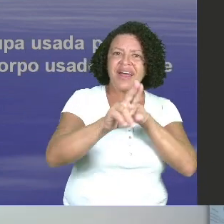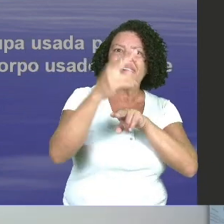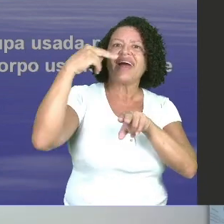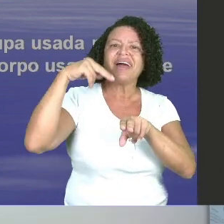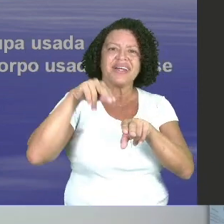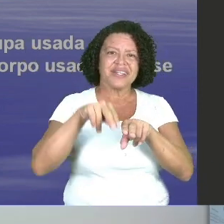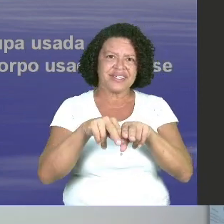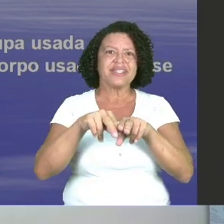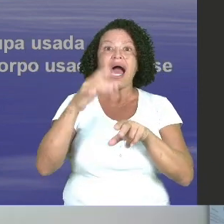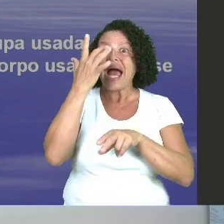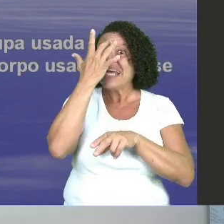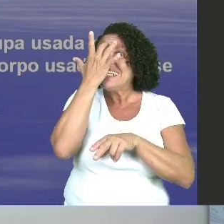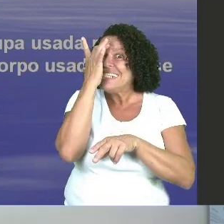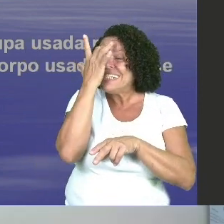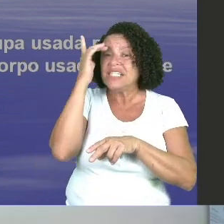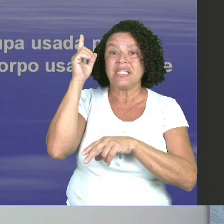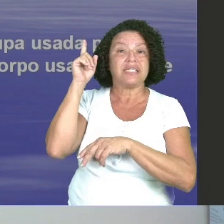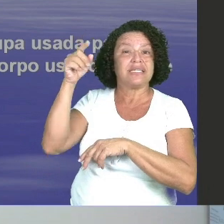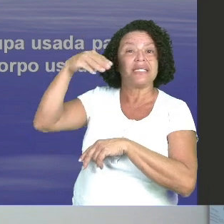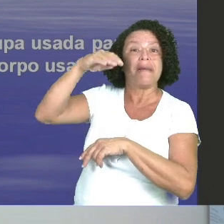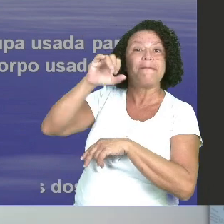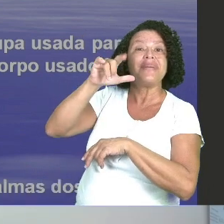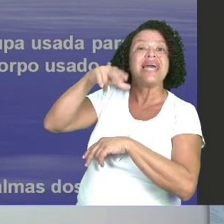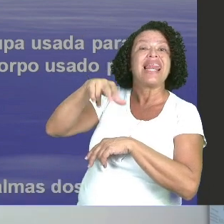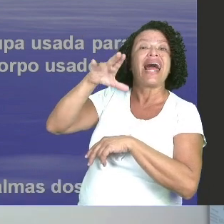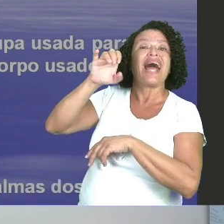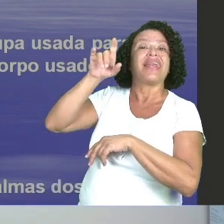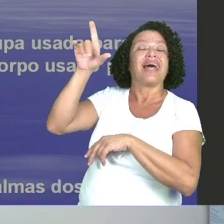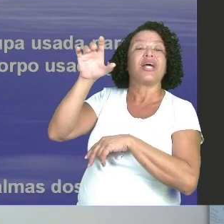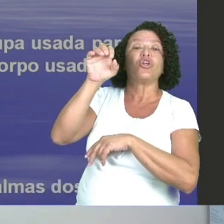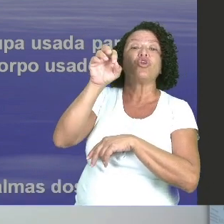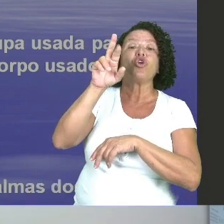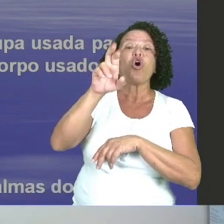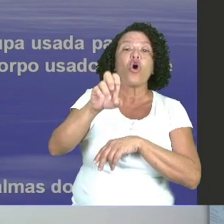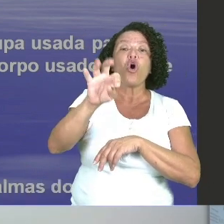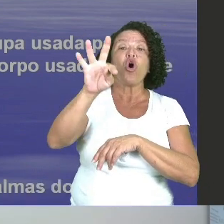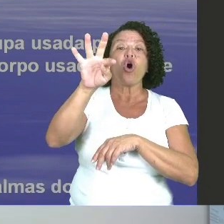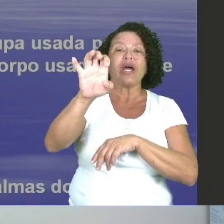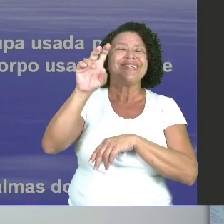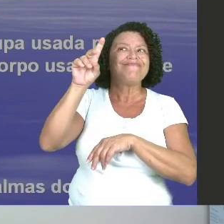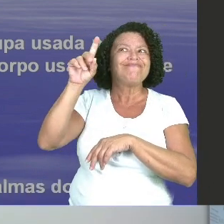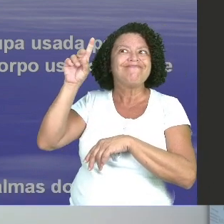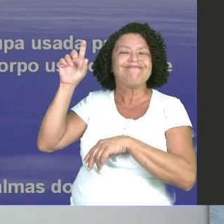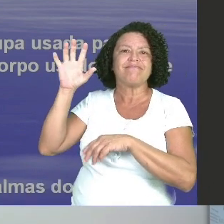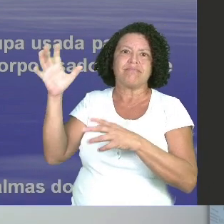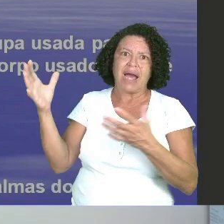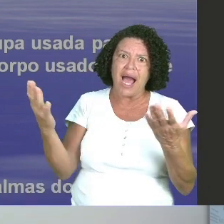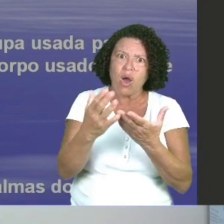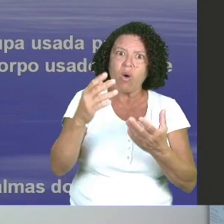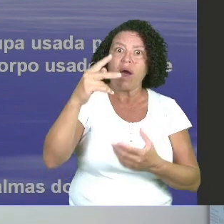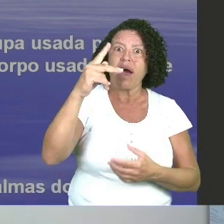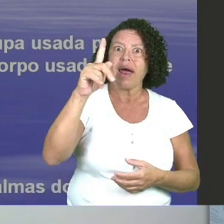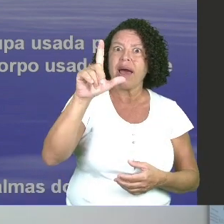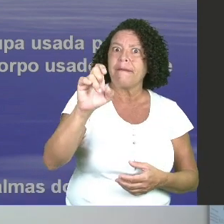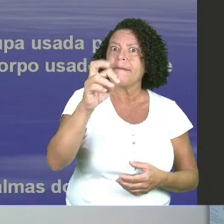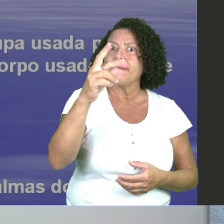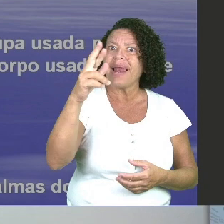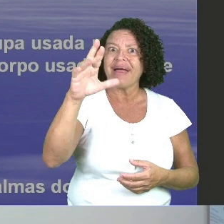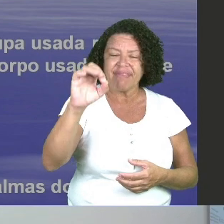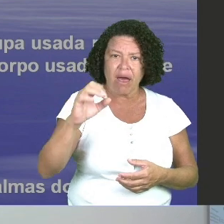na Índia milenar, lá no Oriente. Vamos agora ao Platão, né, um dos principais